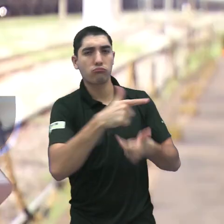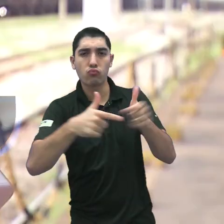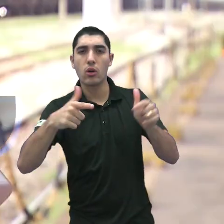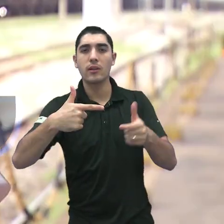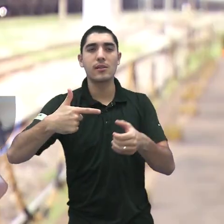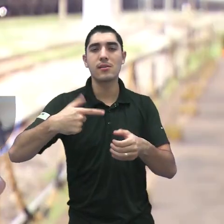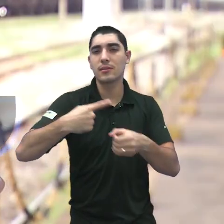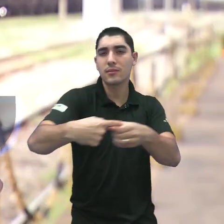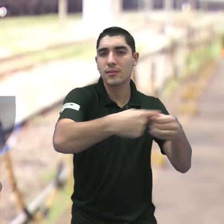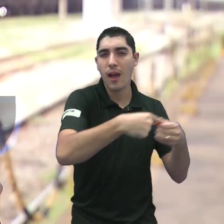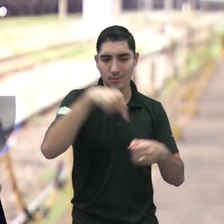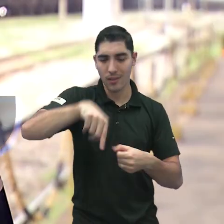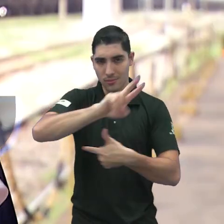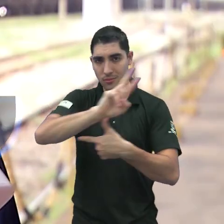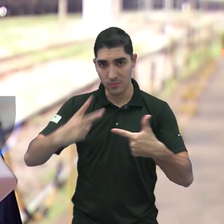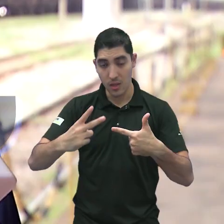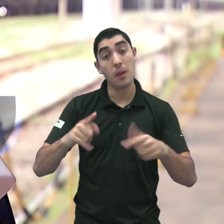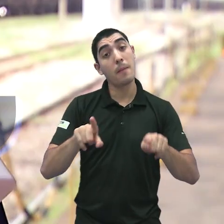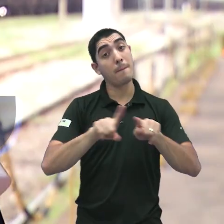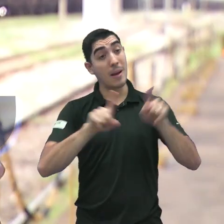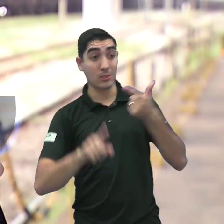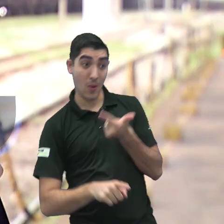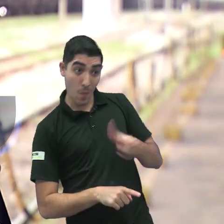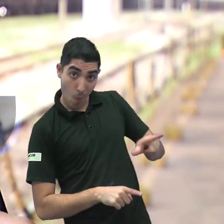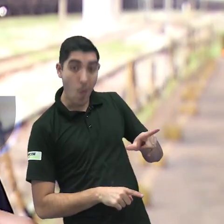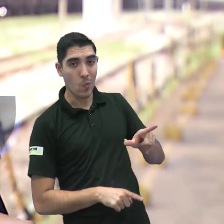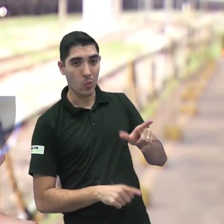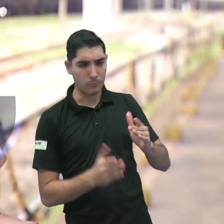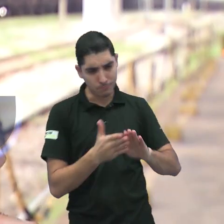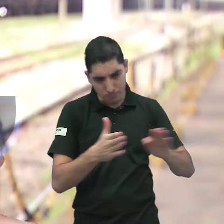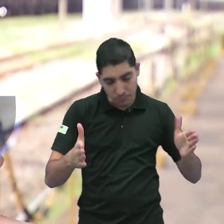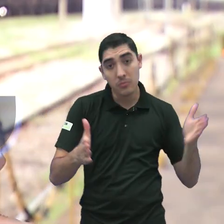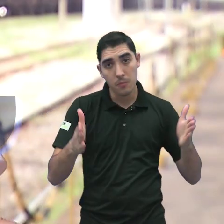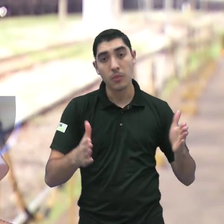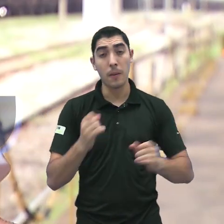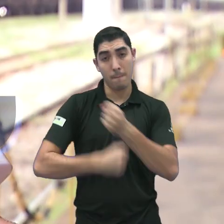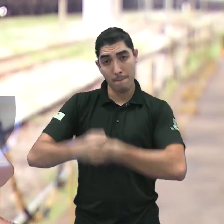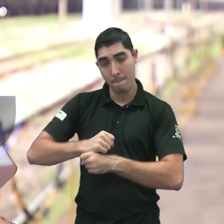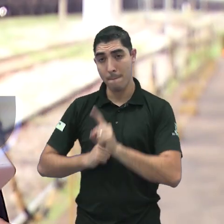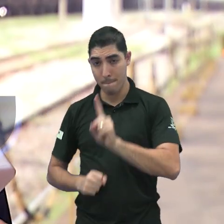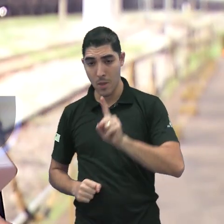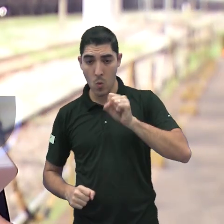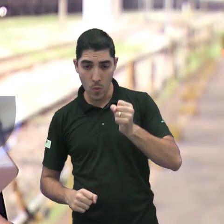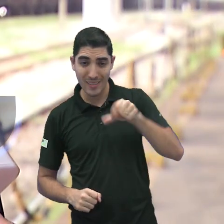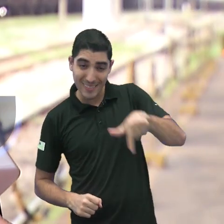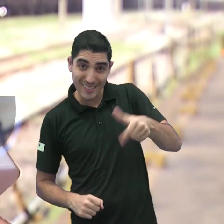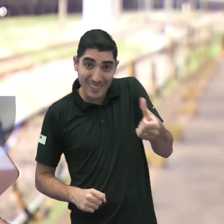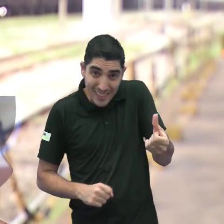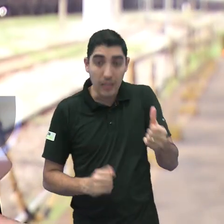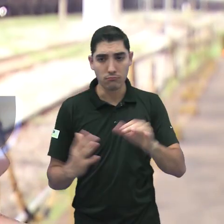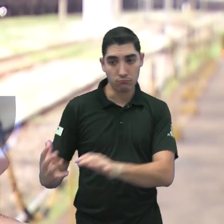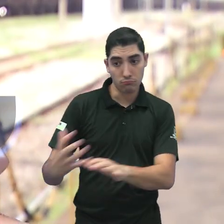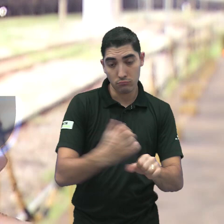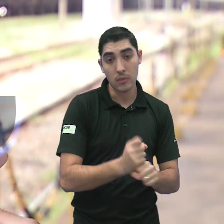porque outra parte foi o Império que bancou. Então foi em 1876, então vai completar 150 anos